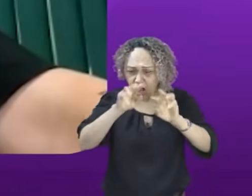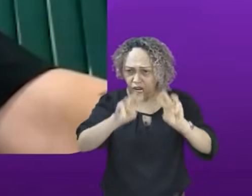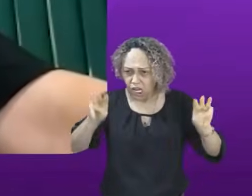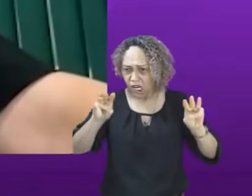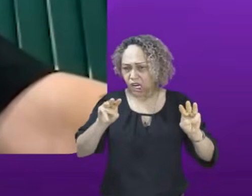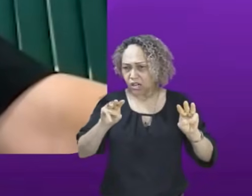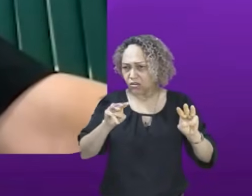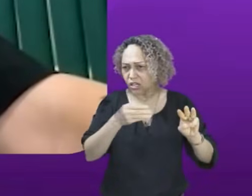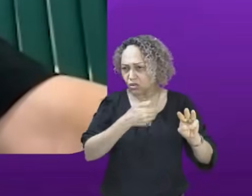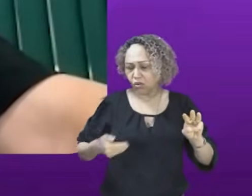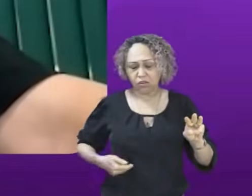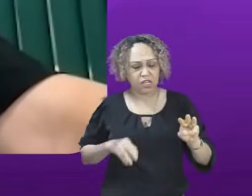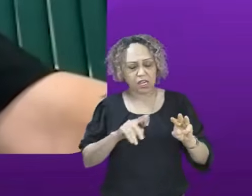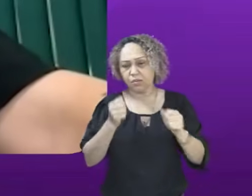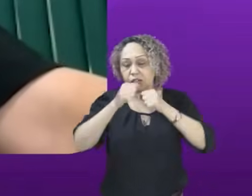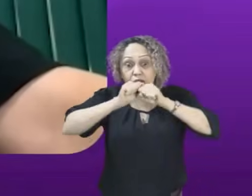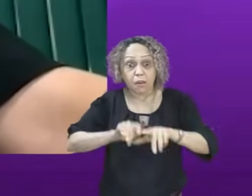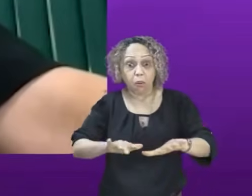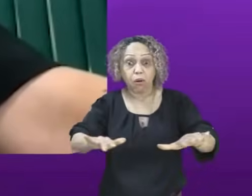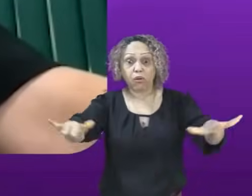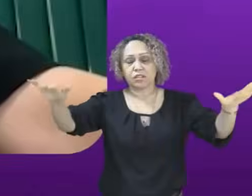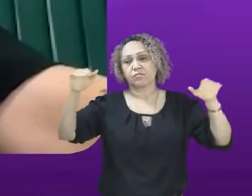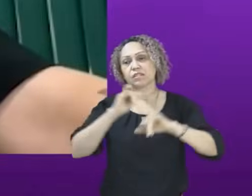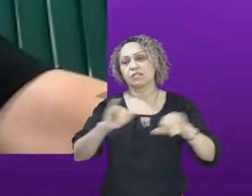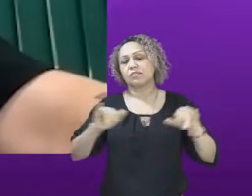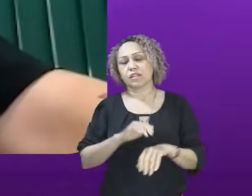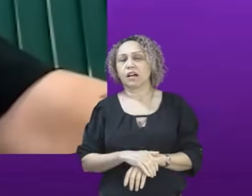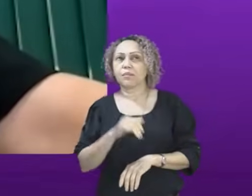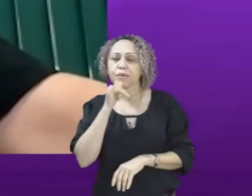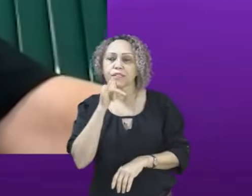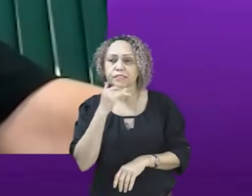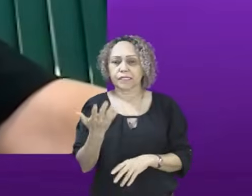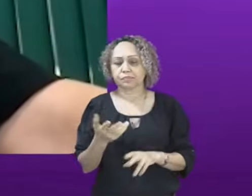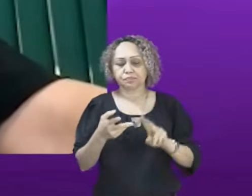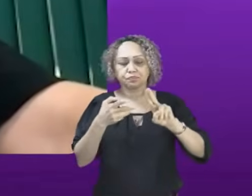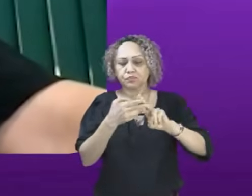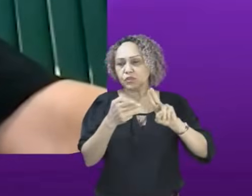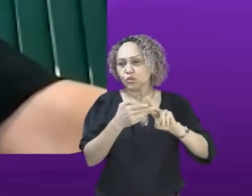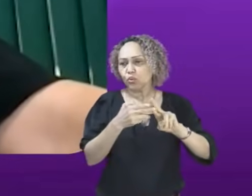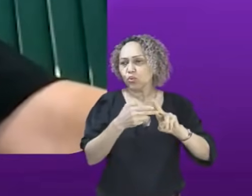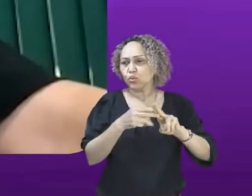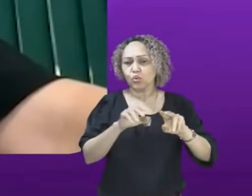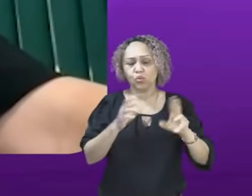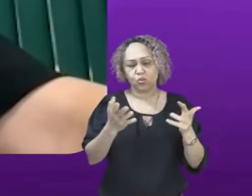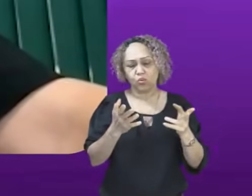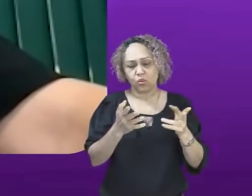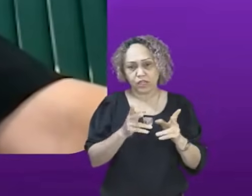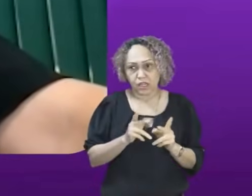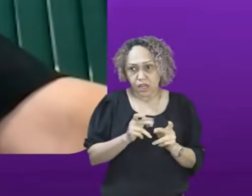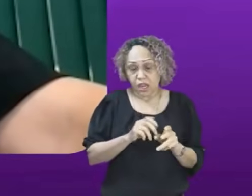humaniza o tratamento de câncer. O Brasil tem o maior sistema de saúde do mundo, que é o SUS, e que trata câncer.